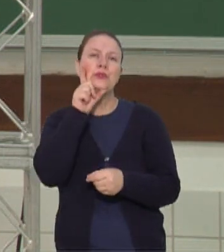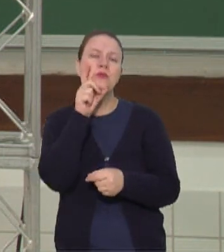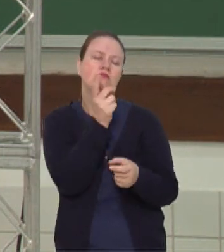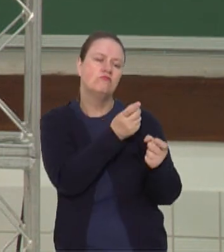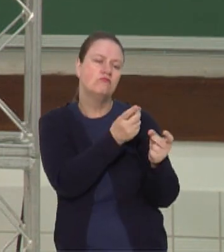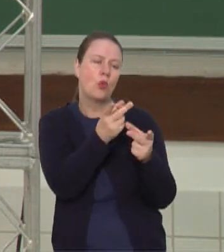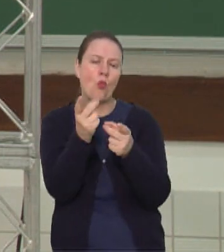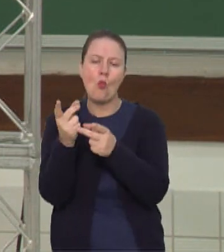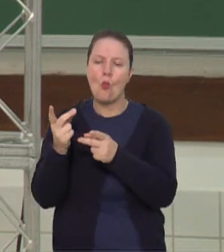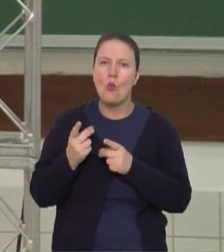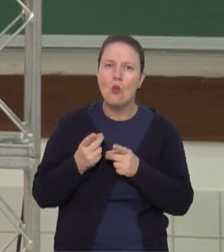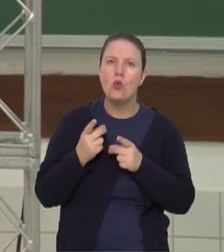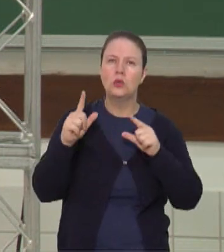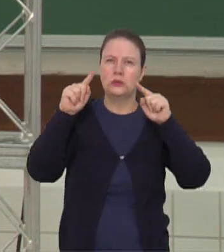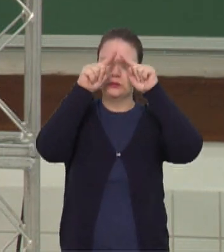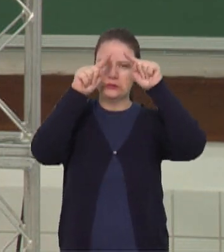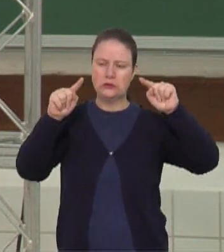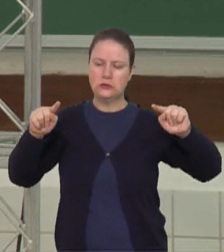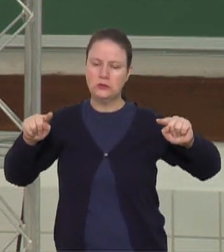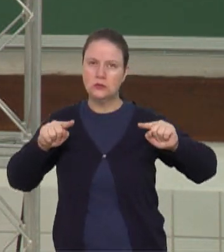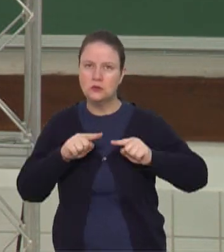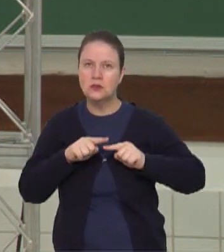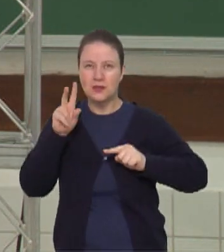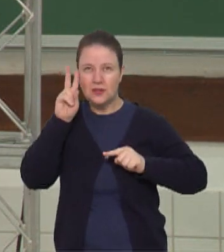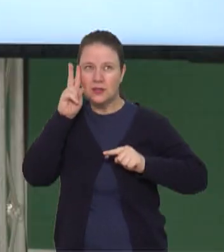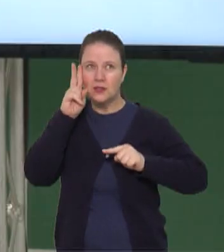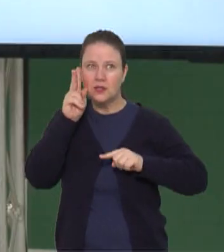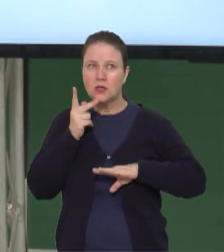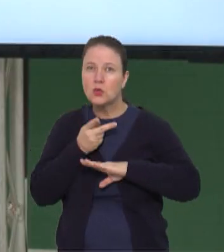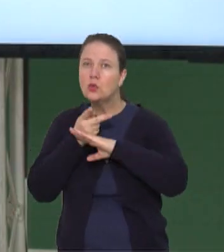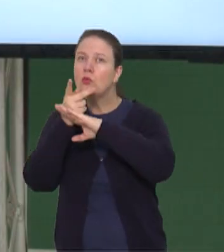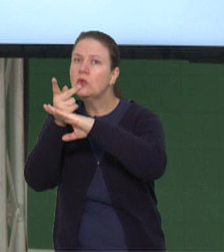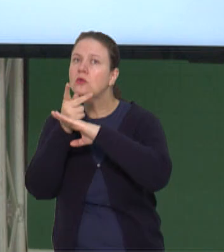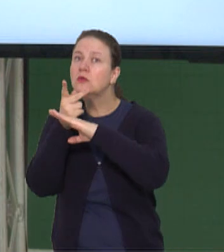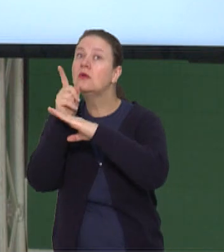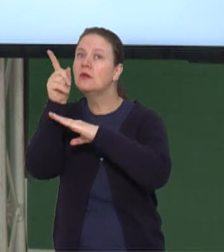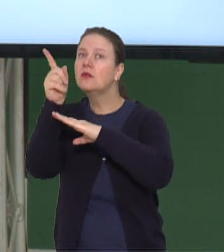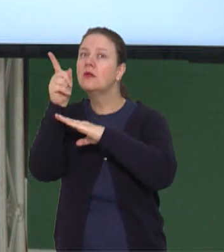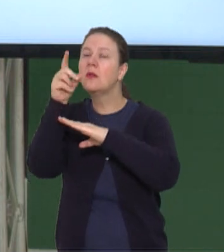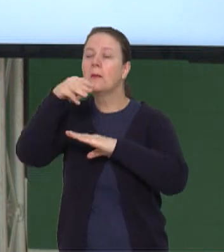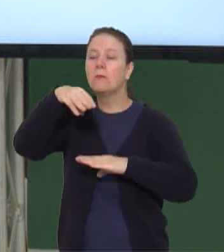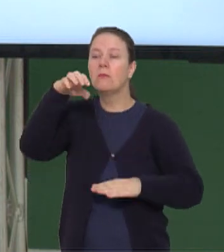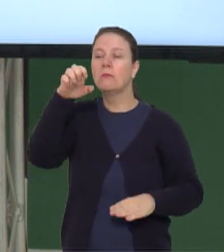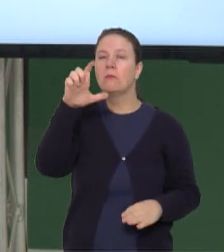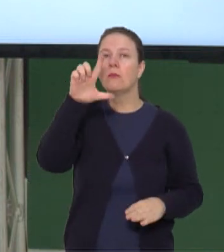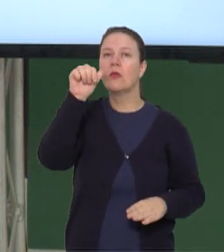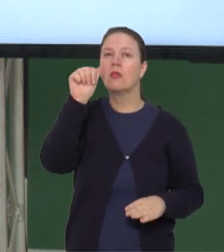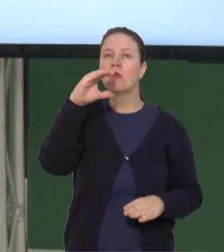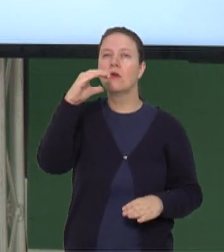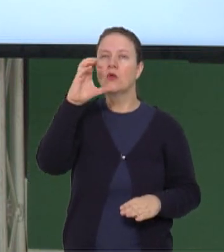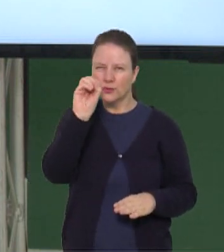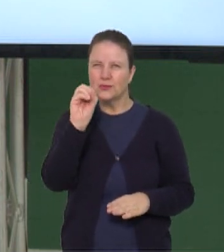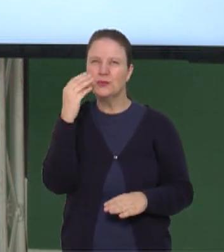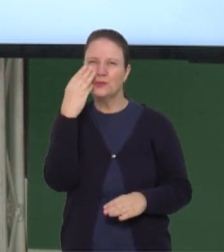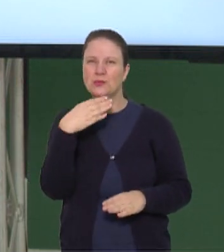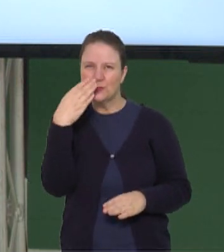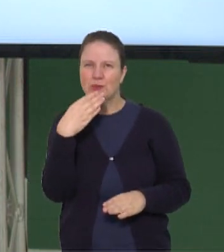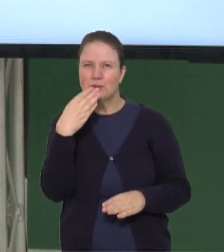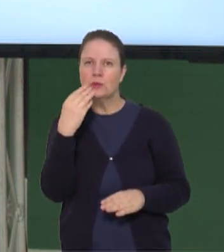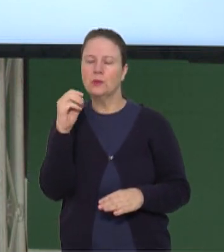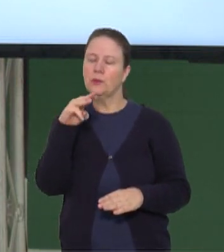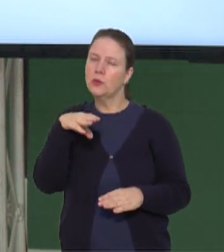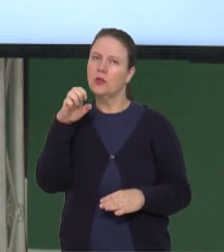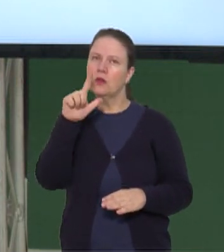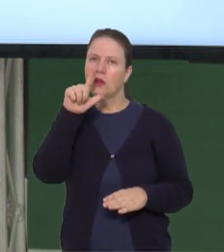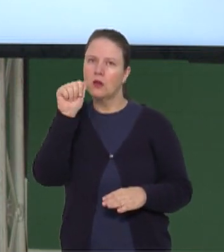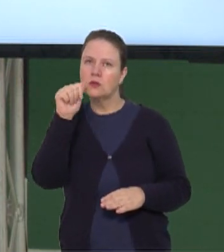eles iam buscar o melaço nas Antilhas? Era nessa região aqui que eles iam buscar, nas Antilhas, né? Nada mais é do que conjunto de